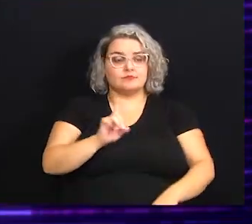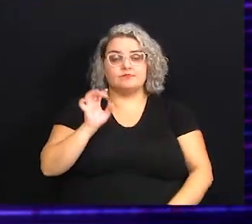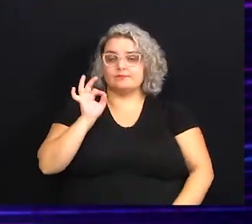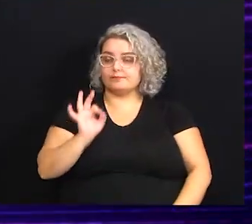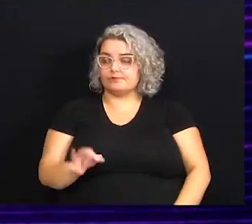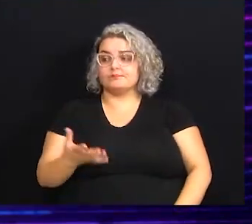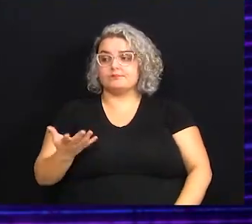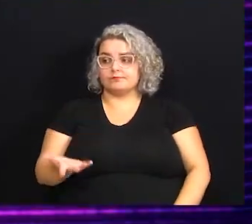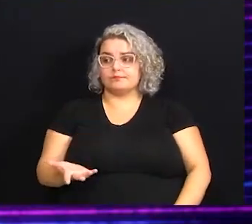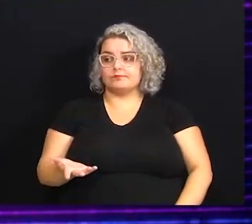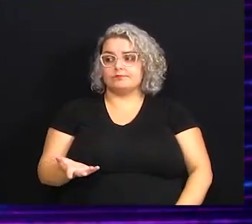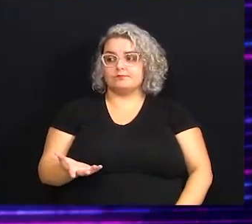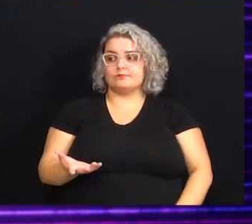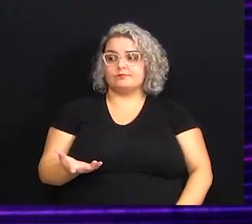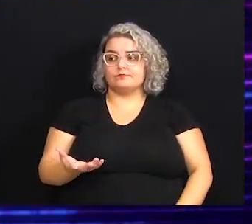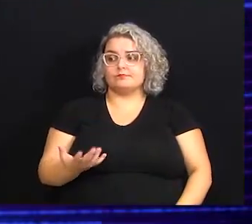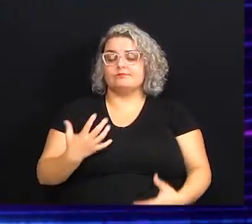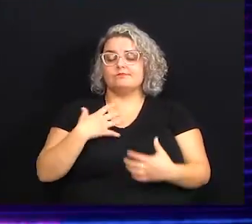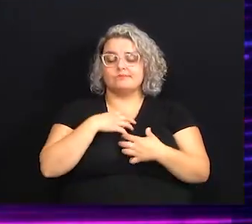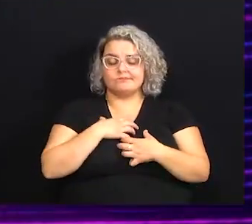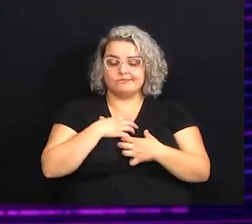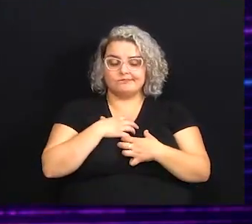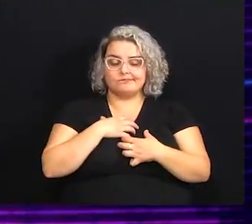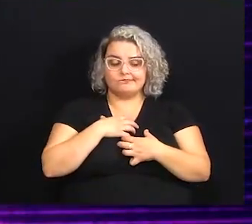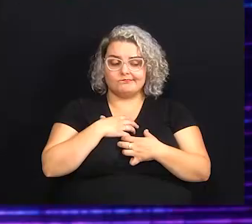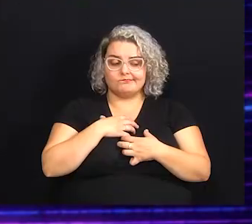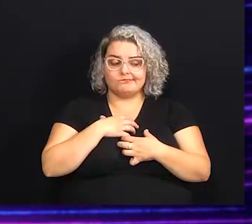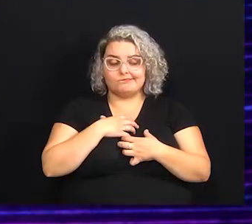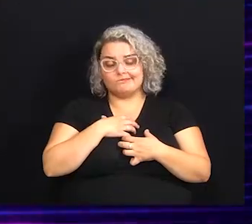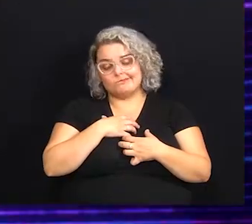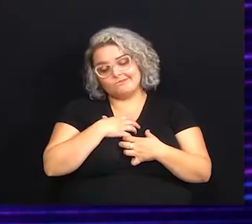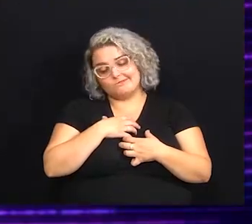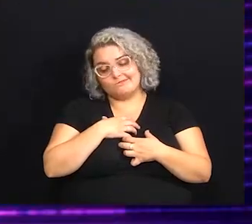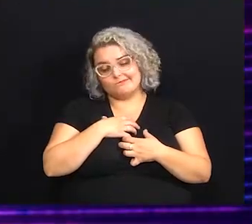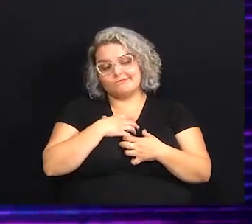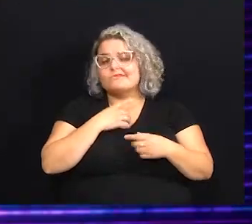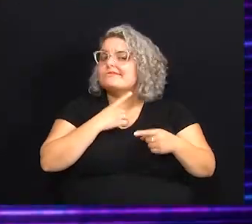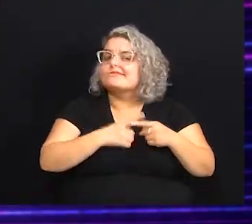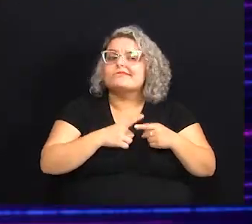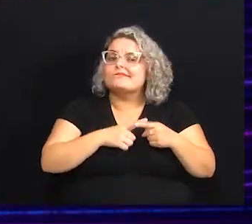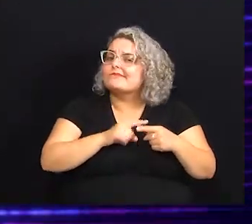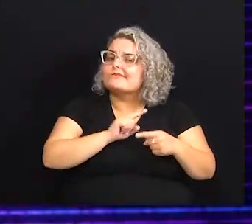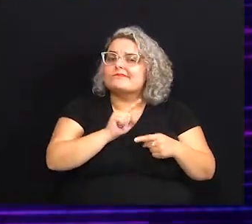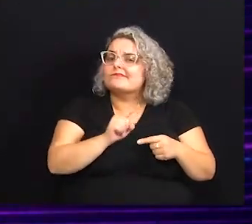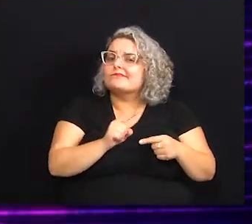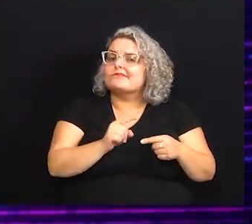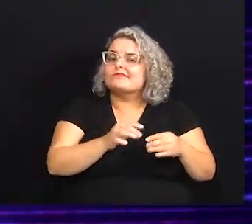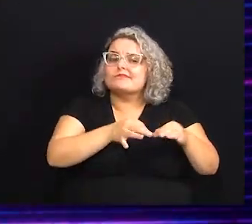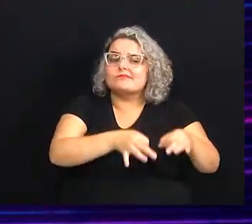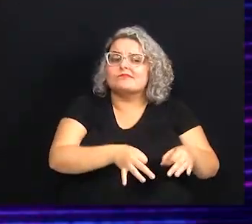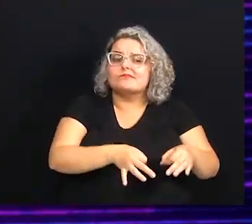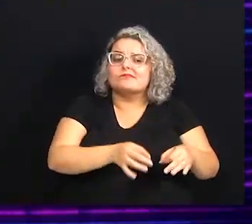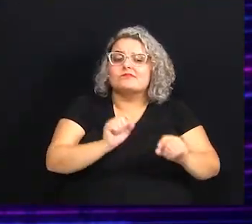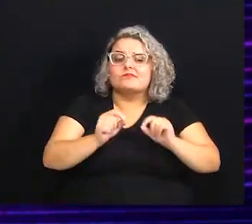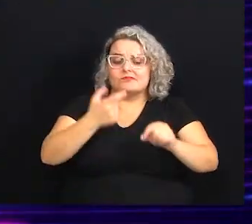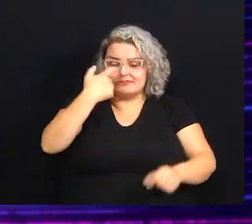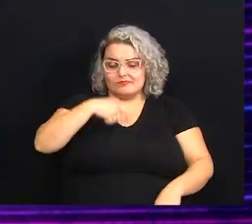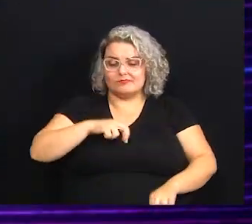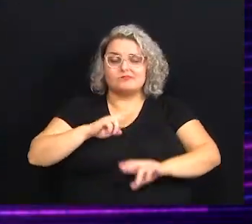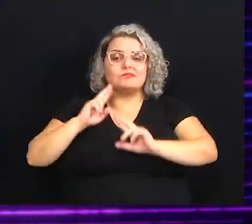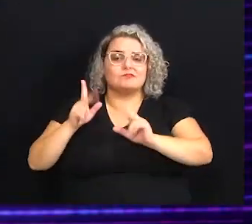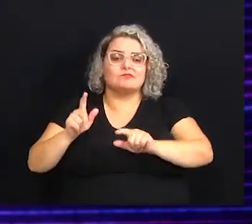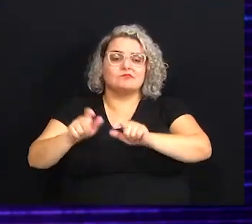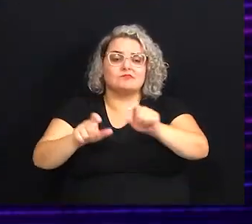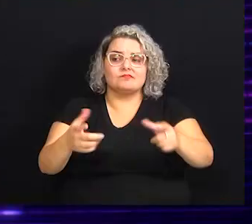certo. E ela fica, e agora? Por que não deu certo? O que eu sou diferente das outras